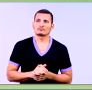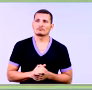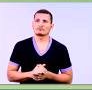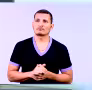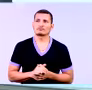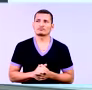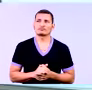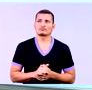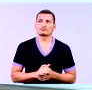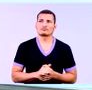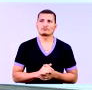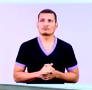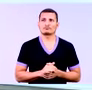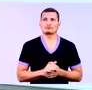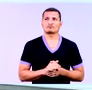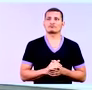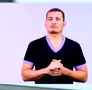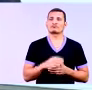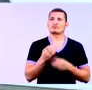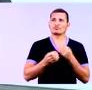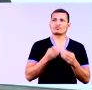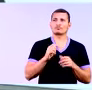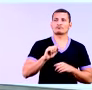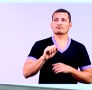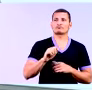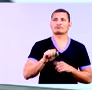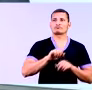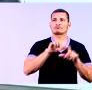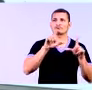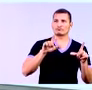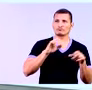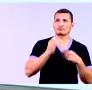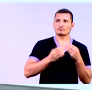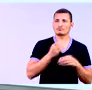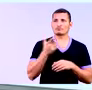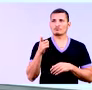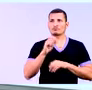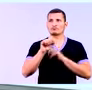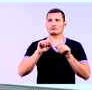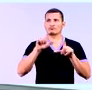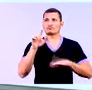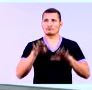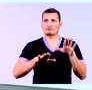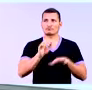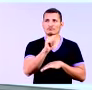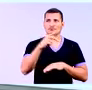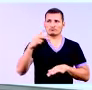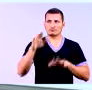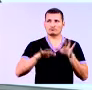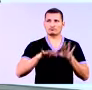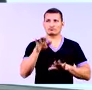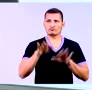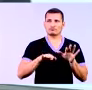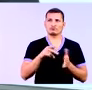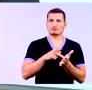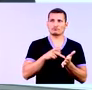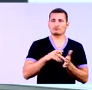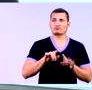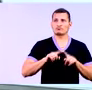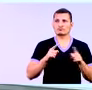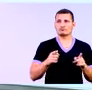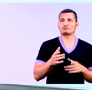Quando executar de uma forma, quando executar de outra, vai depender da aplicação, vai depender da realidade. Mas, de maneira geral, quando você